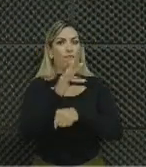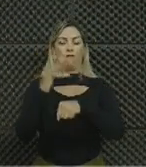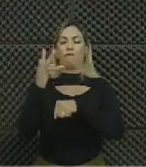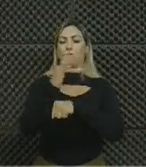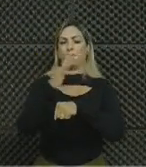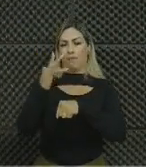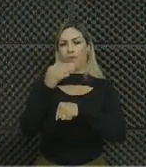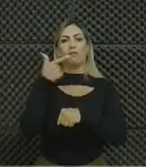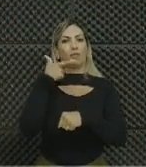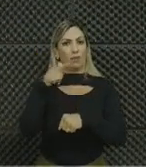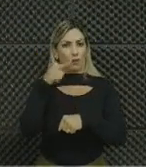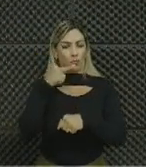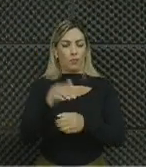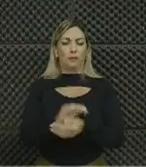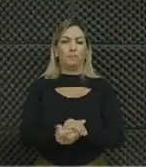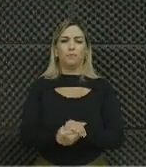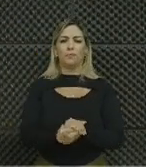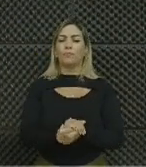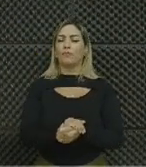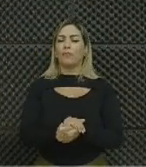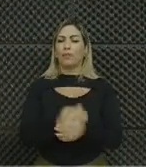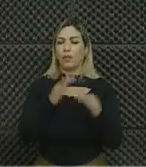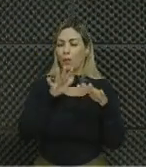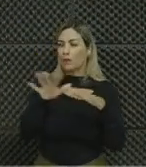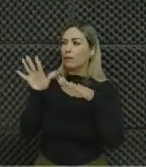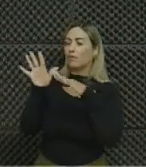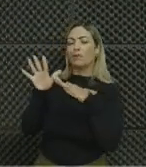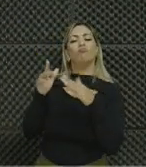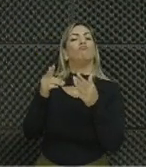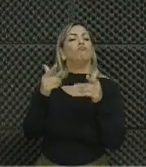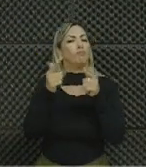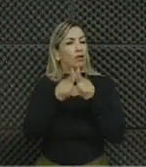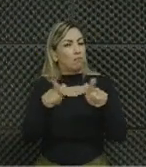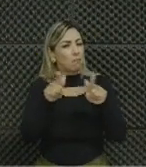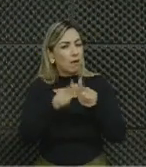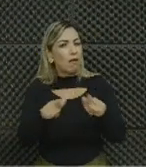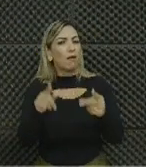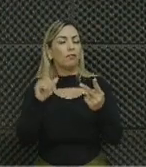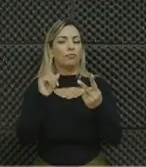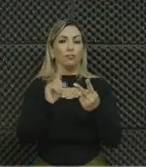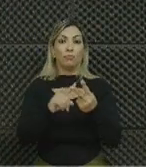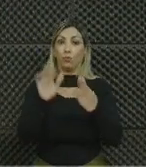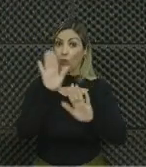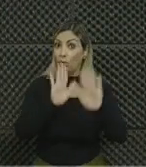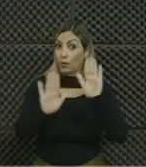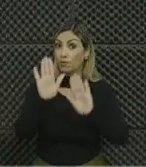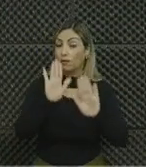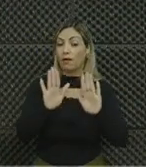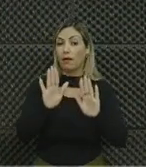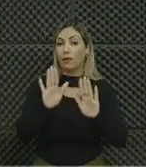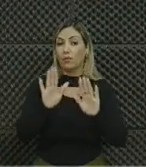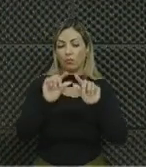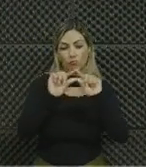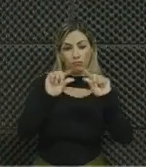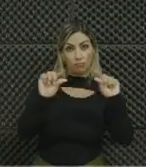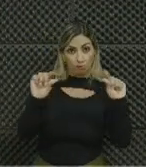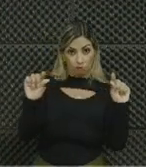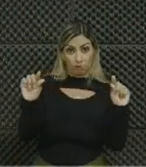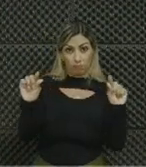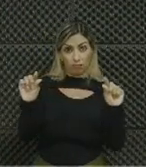da língua. Então, por isso, toda aquela atenção com a gramática, muito cuidado com as expressões que